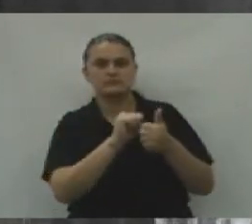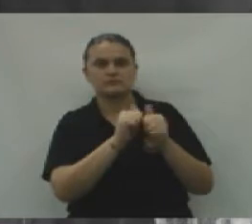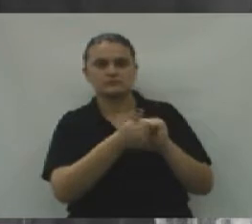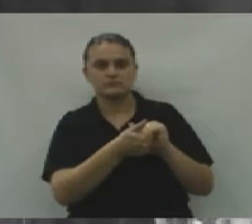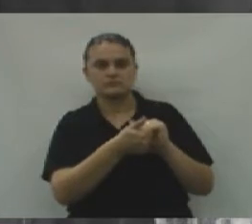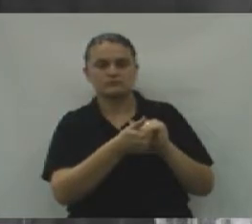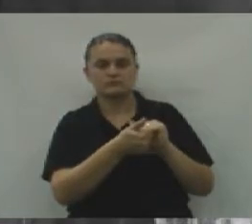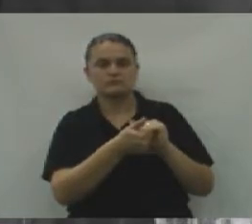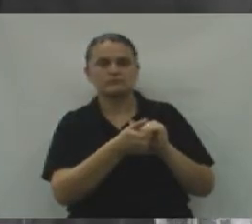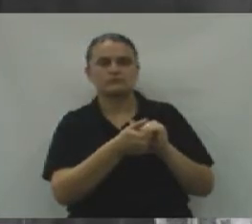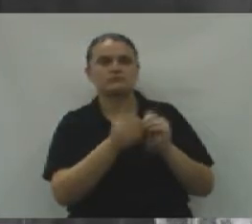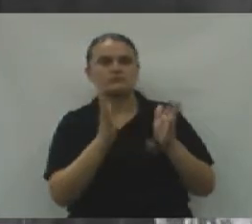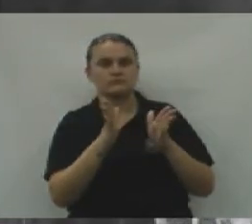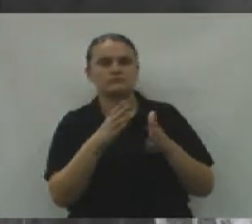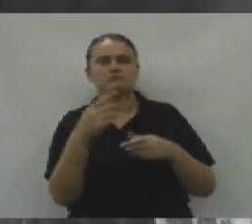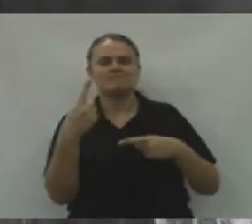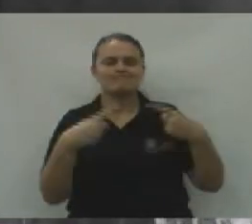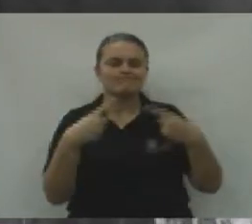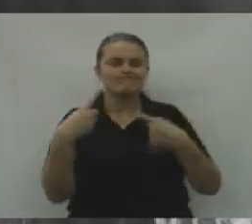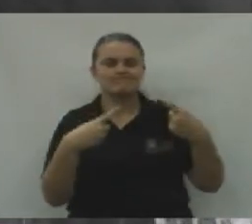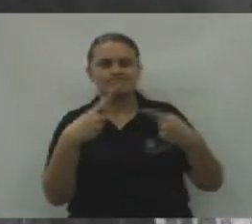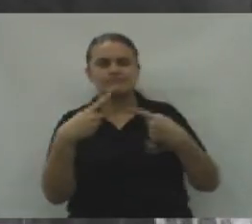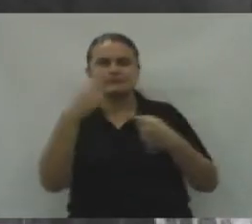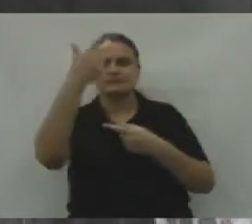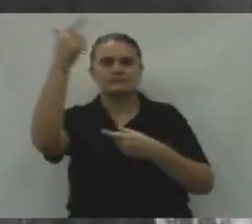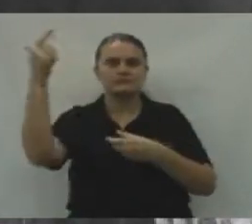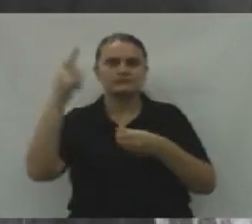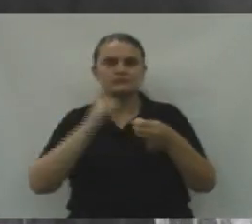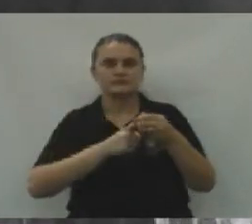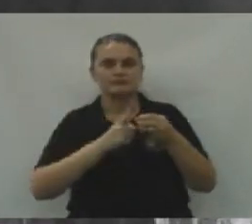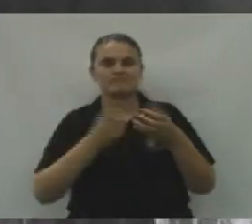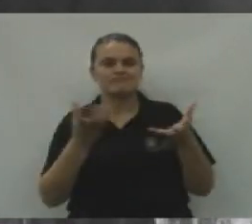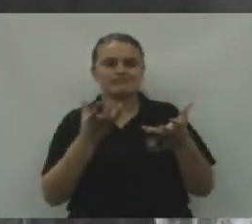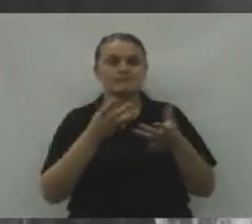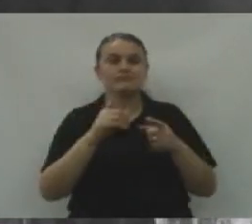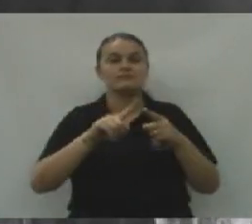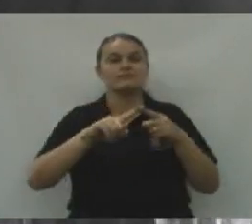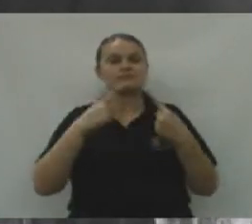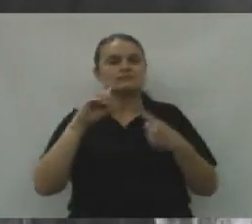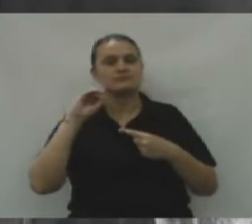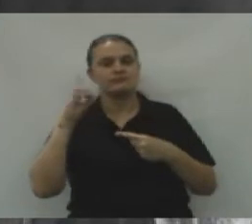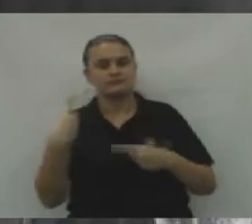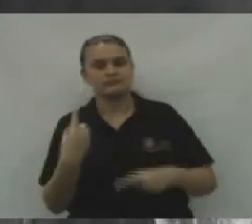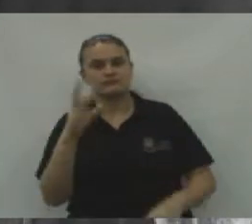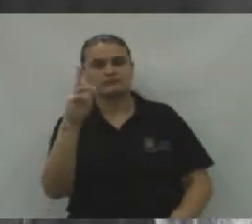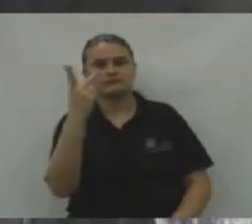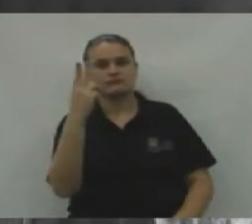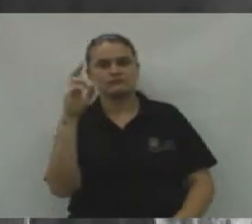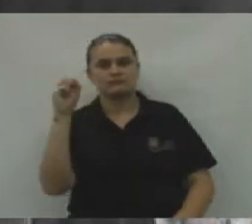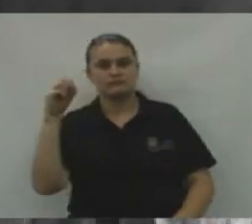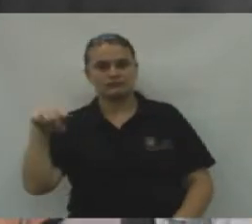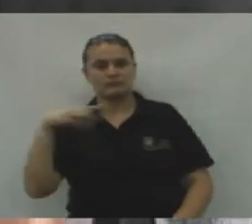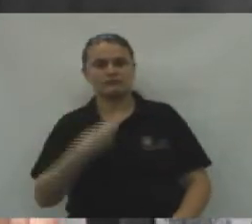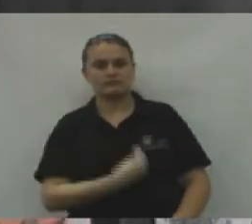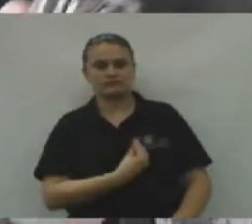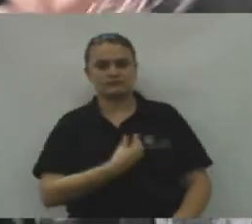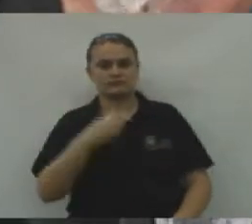a qual estavam sendo muito disputadas por várias cidades, mas o deputado Ussin, representante da nossa cidade